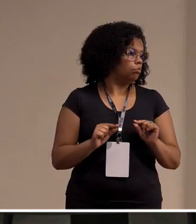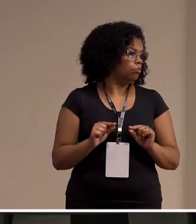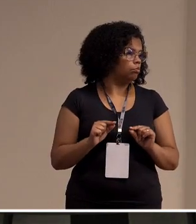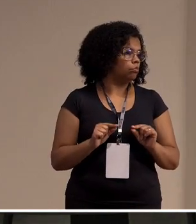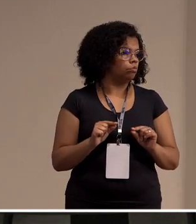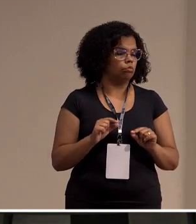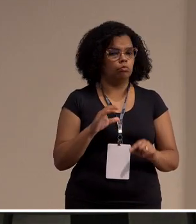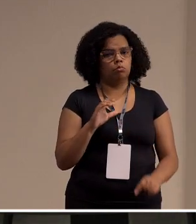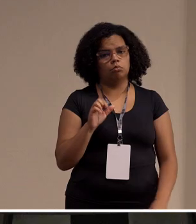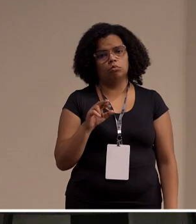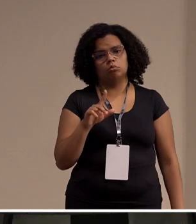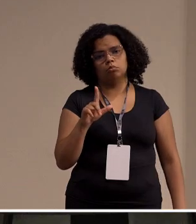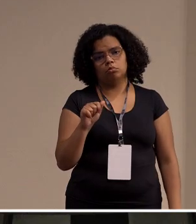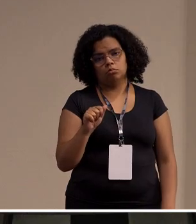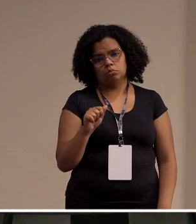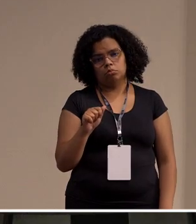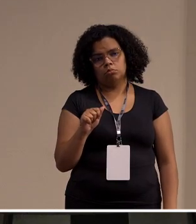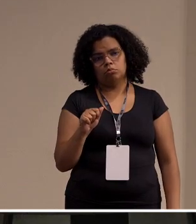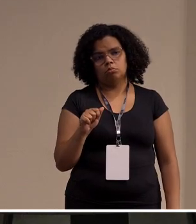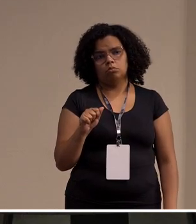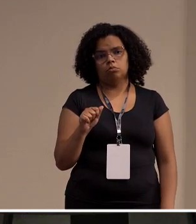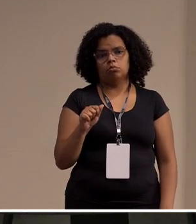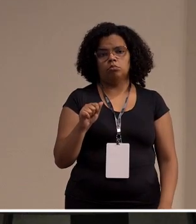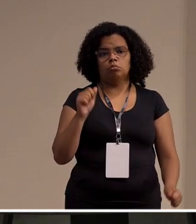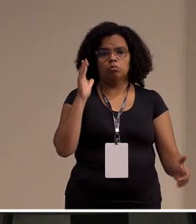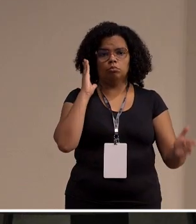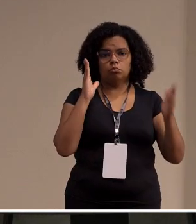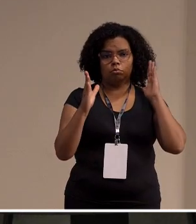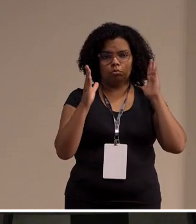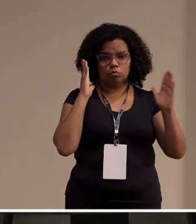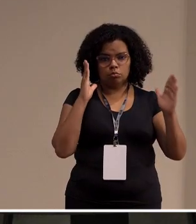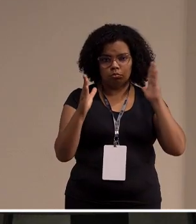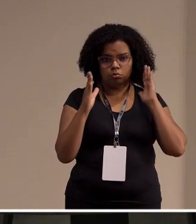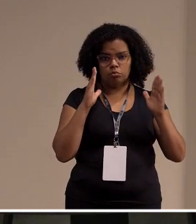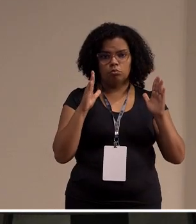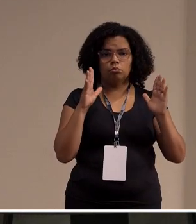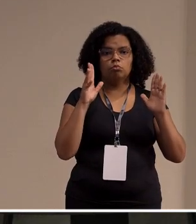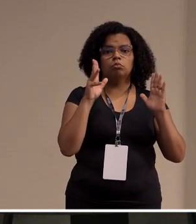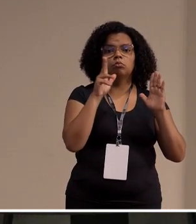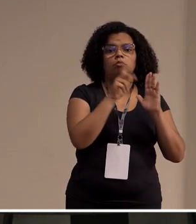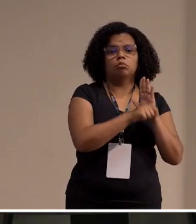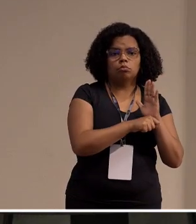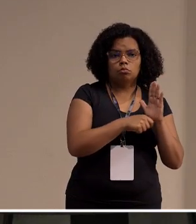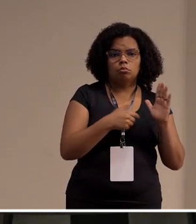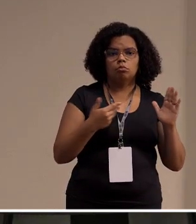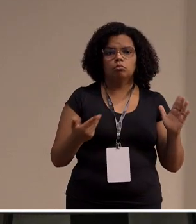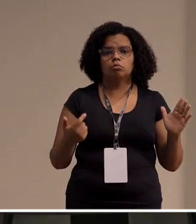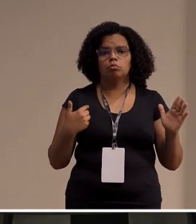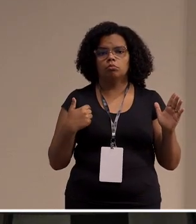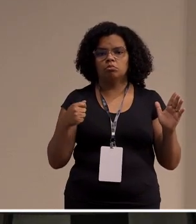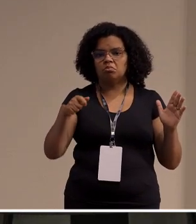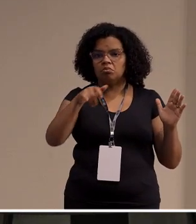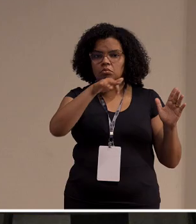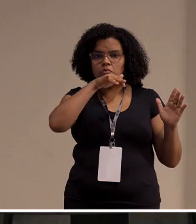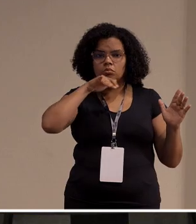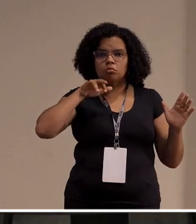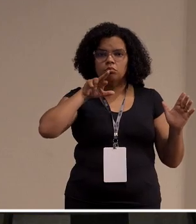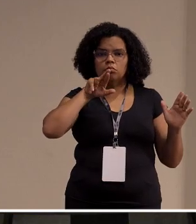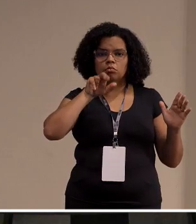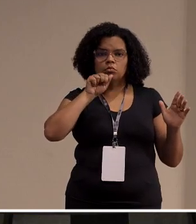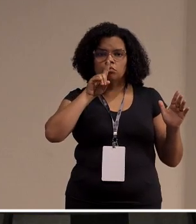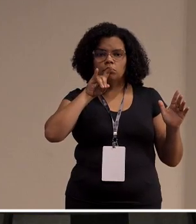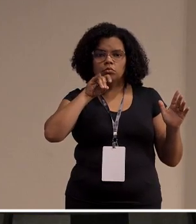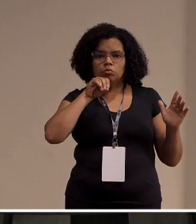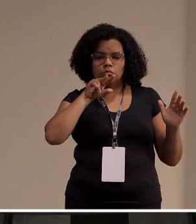da carga do caminhão, né, de material radioativo, que foi roubada ontem. Quem traiu quem, não dá para saber, porque está todo mundo sempre traindo alguém. E esse